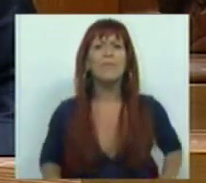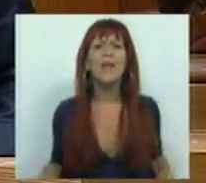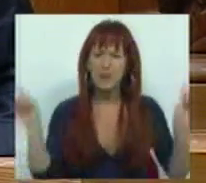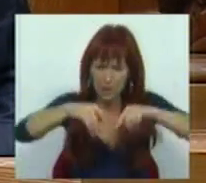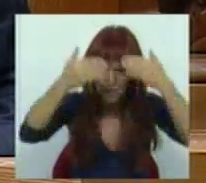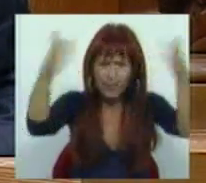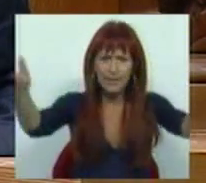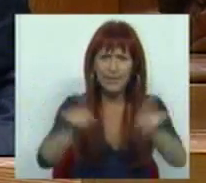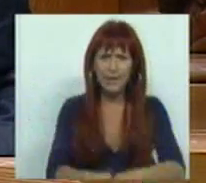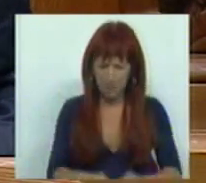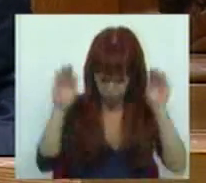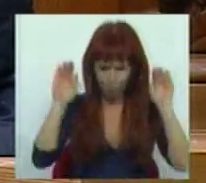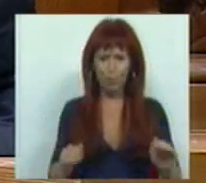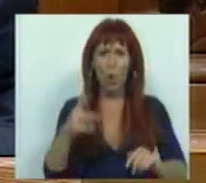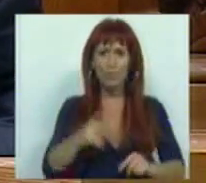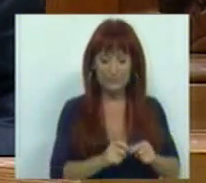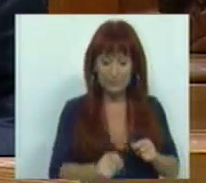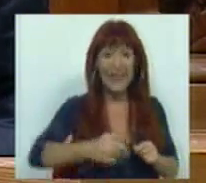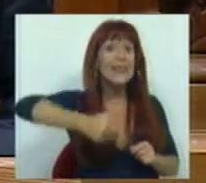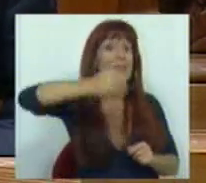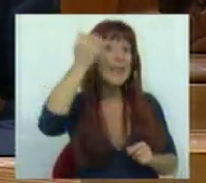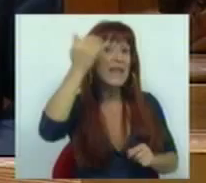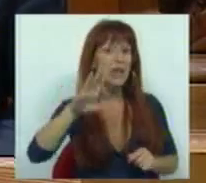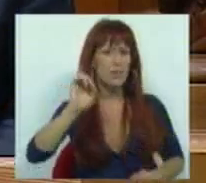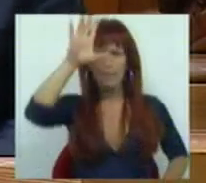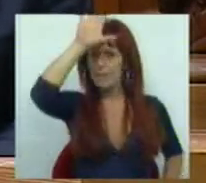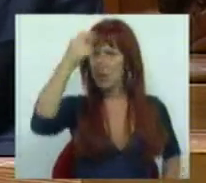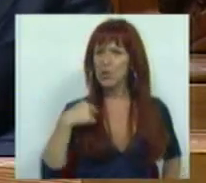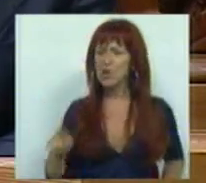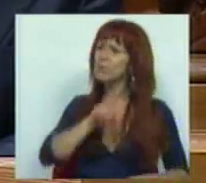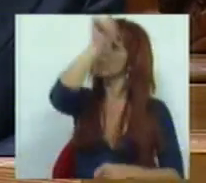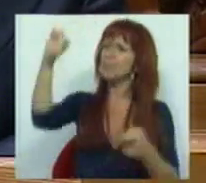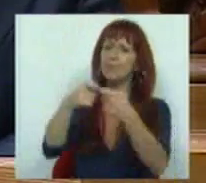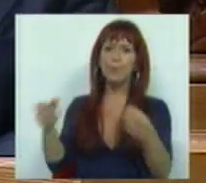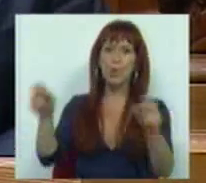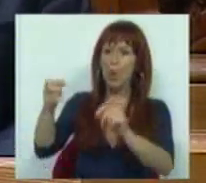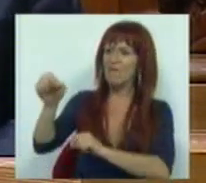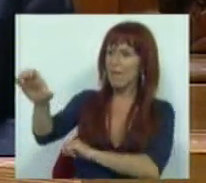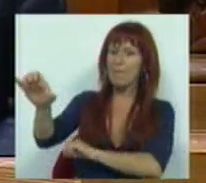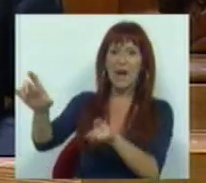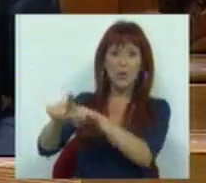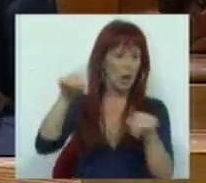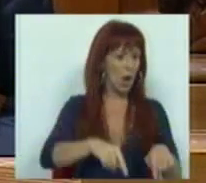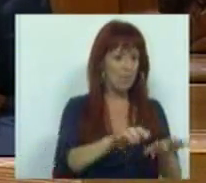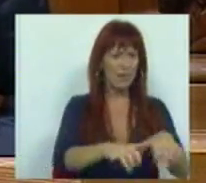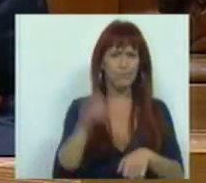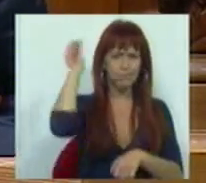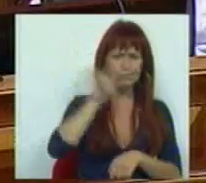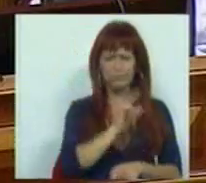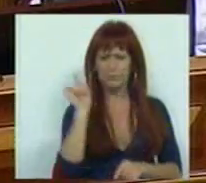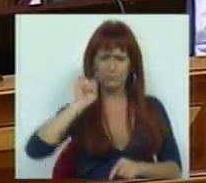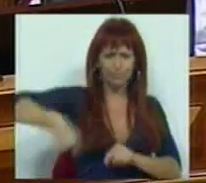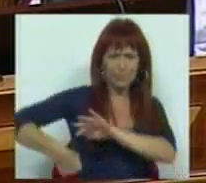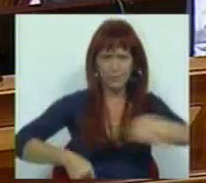a democracia foi suspensa durante uns dias quando o Primeiro-Ministro levou a Bruxelas um novo PEC sem passar aqui pela Assembleia da